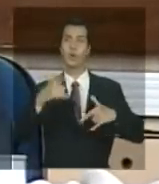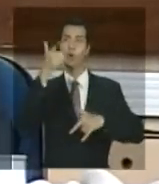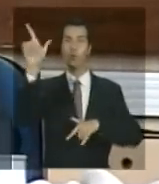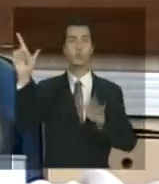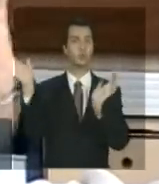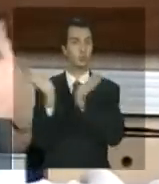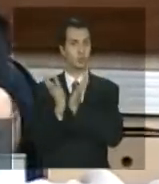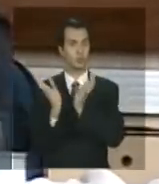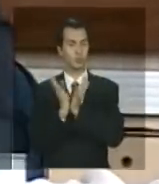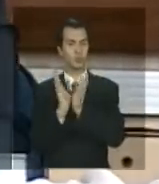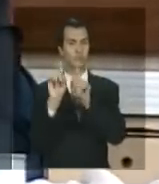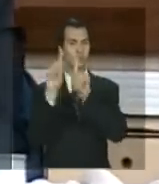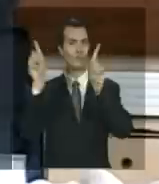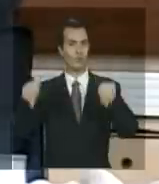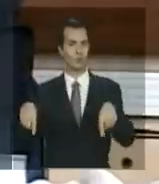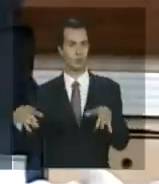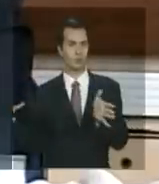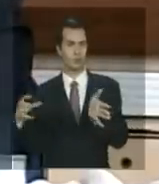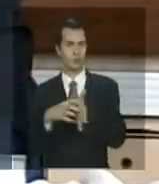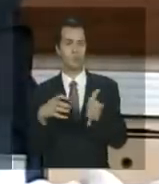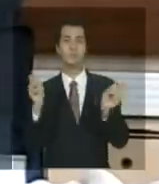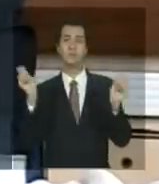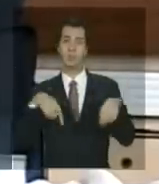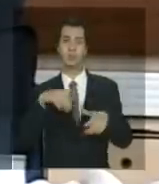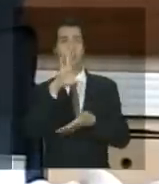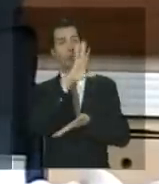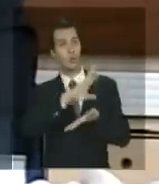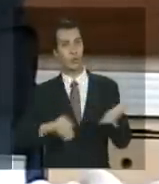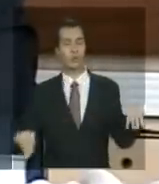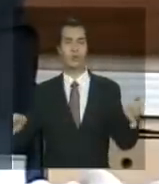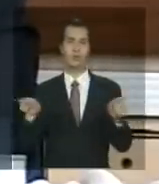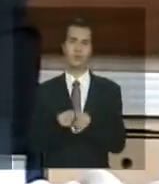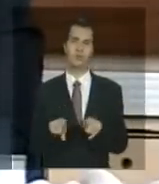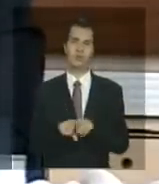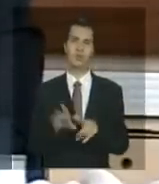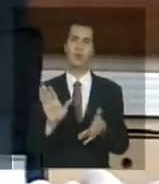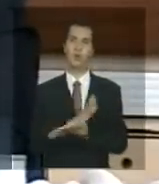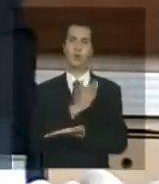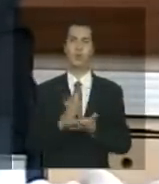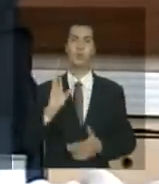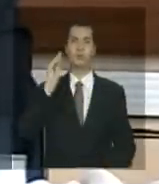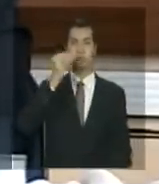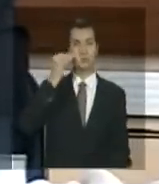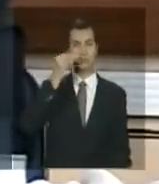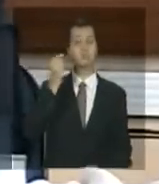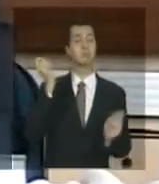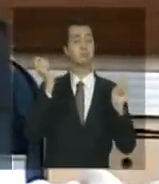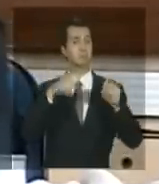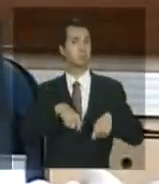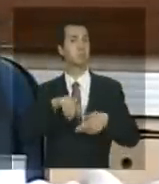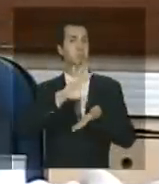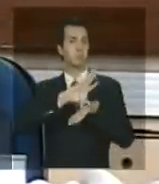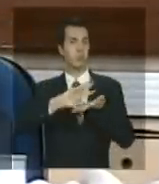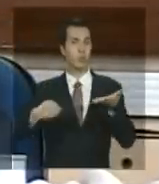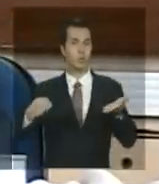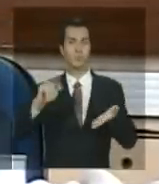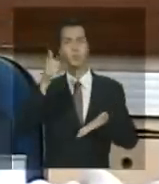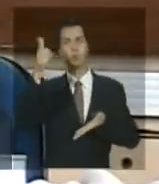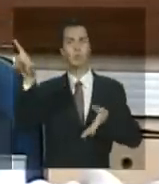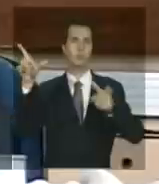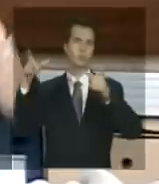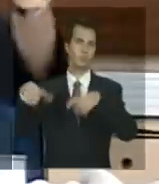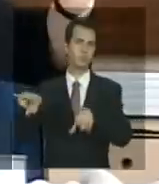nessas experiências, porque algumas são podem ser reaplicadas em outras áreas, mas também